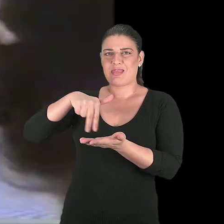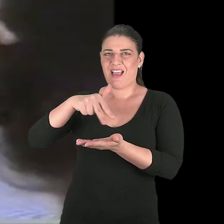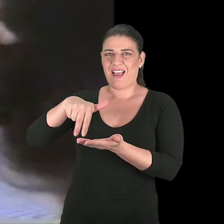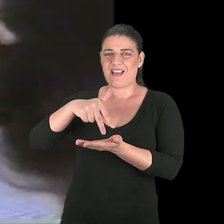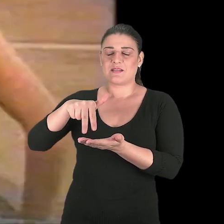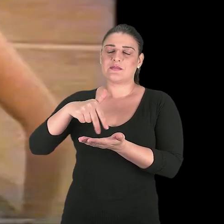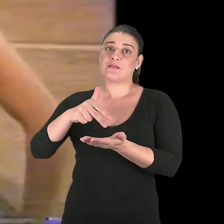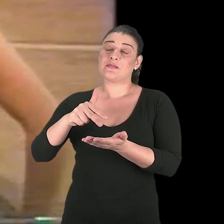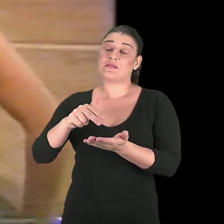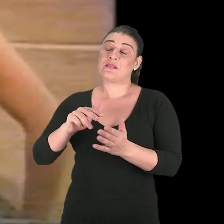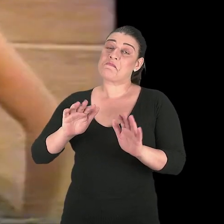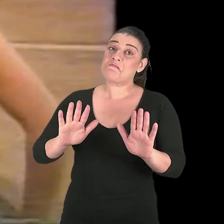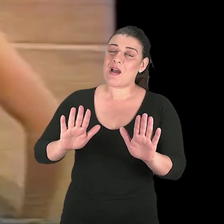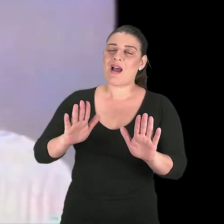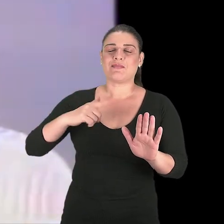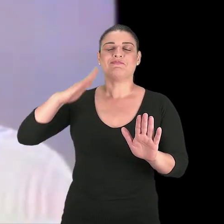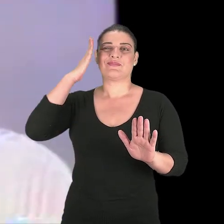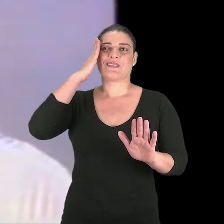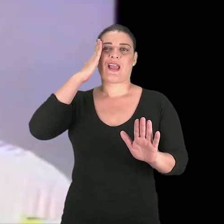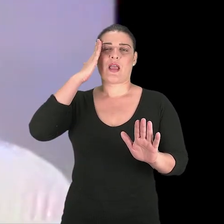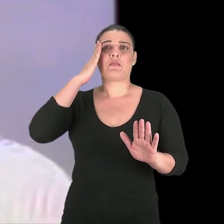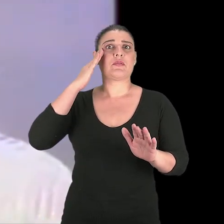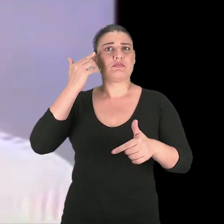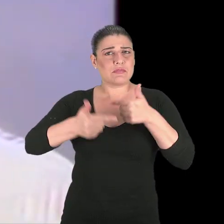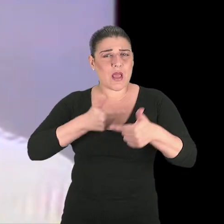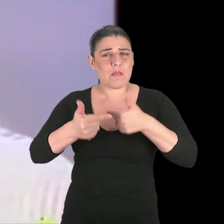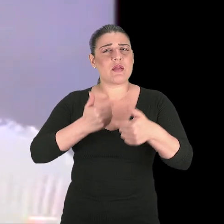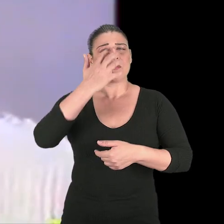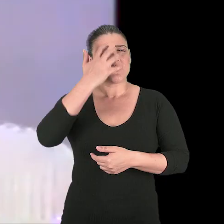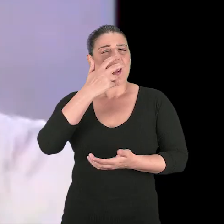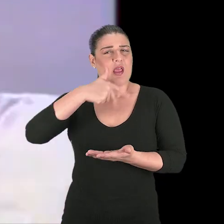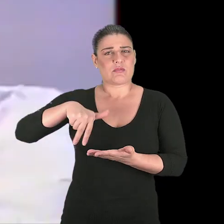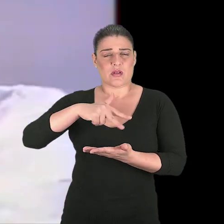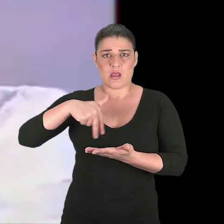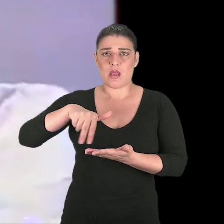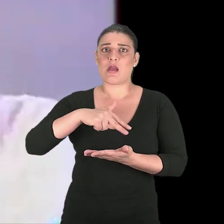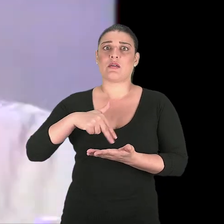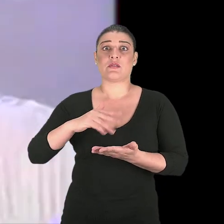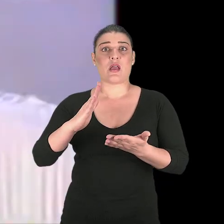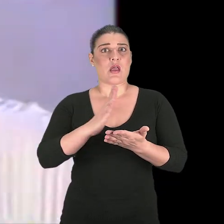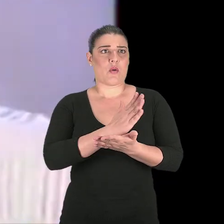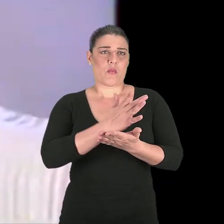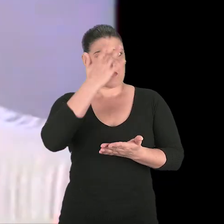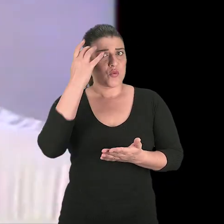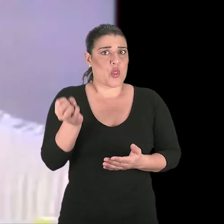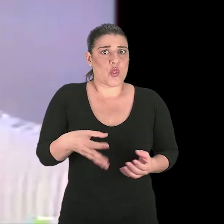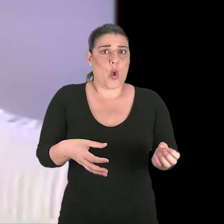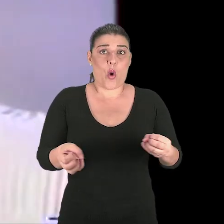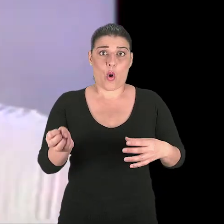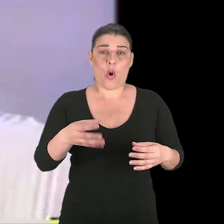mas a questão é essa, a gente está levando a sério o trabalho, né? Muita gente nova